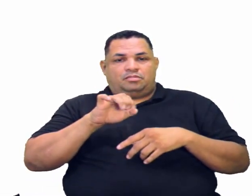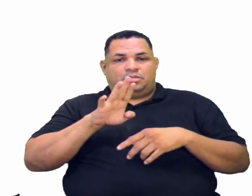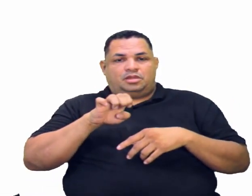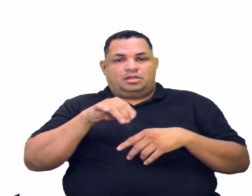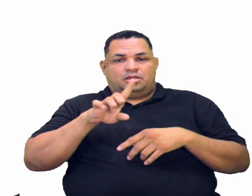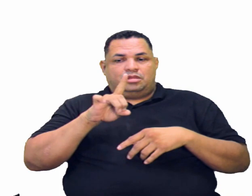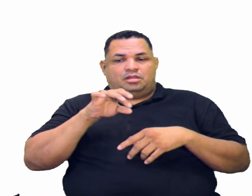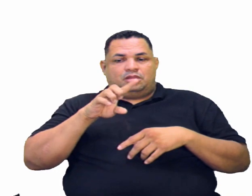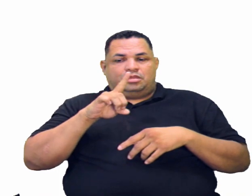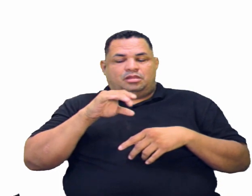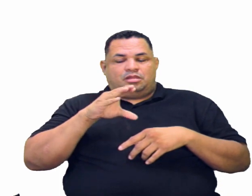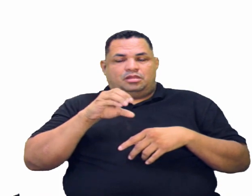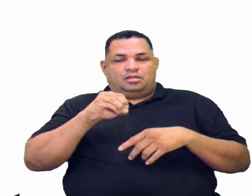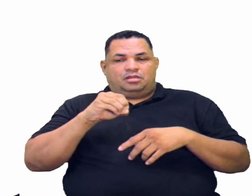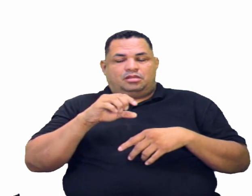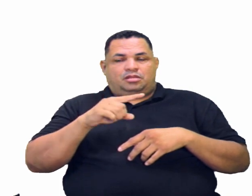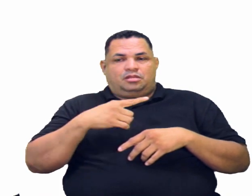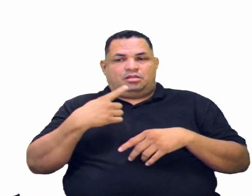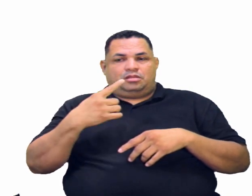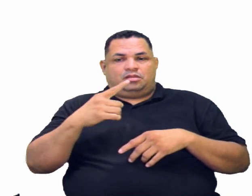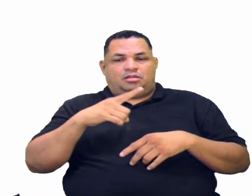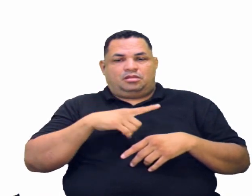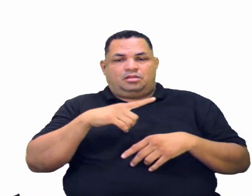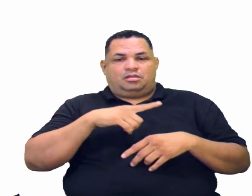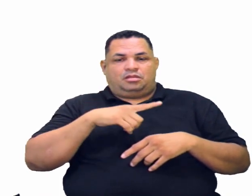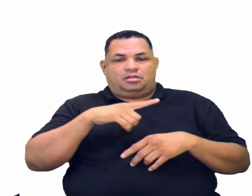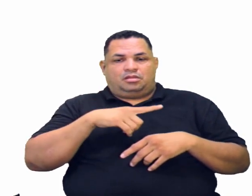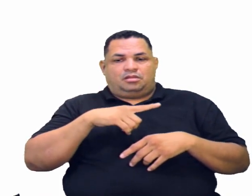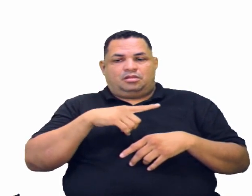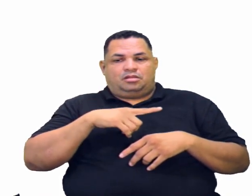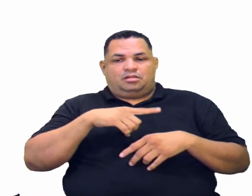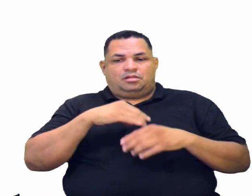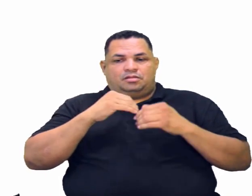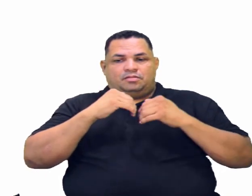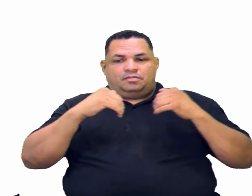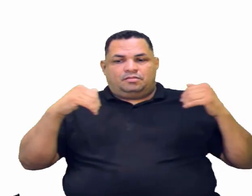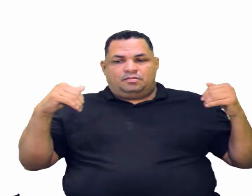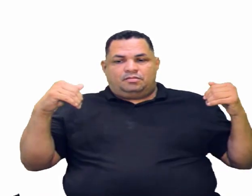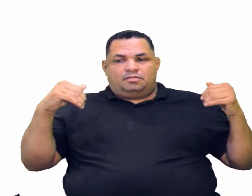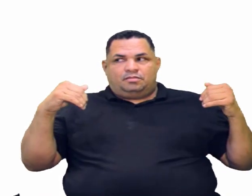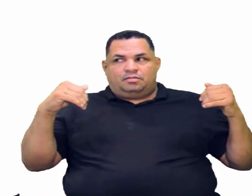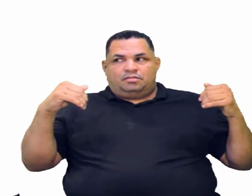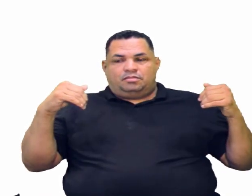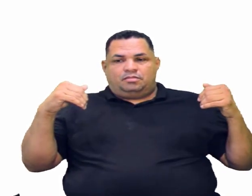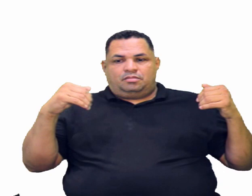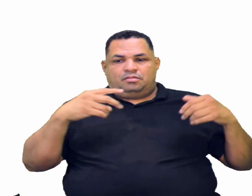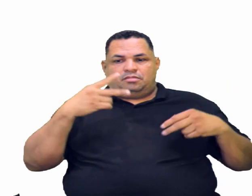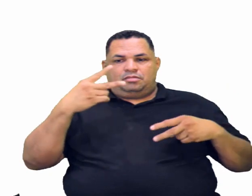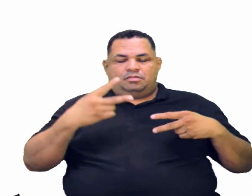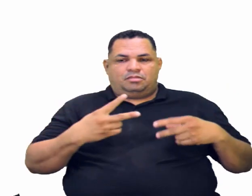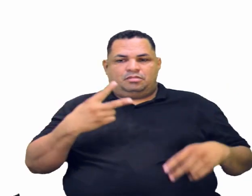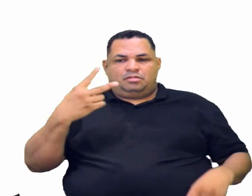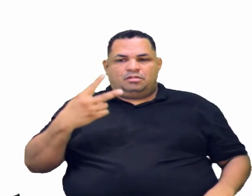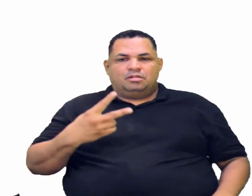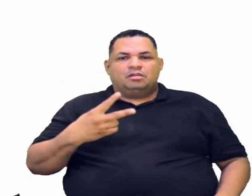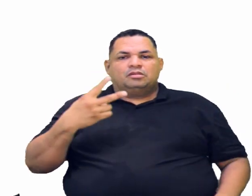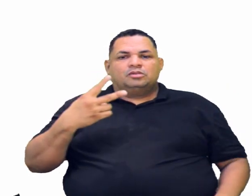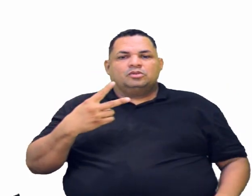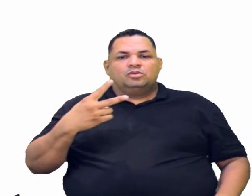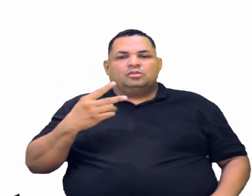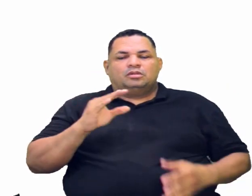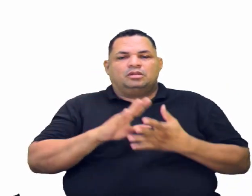a ser reagentes, nós vamos ter a situação da ruptura aqui, ó, da dupla ligação da